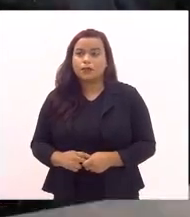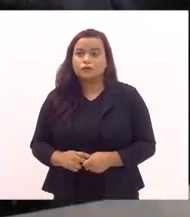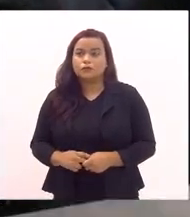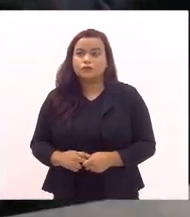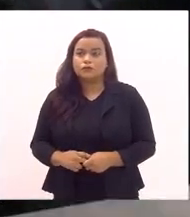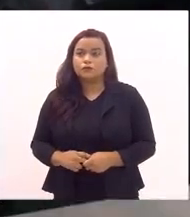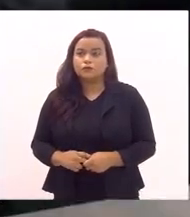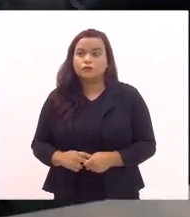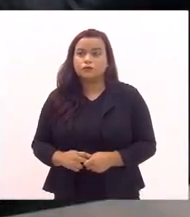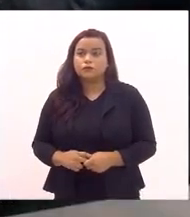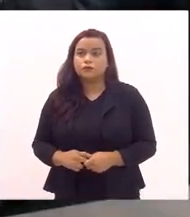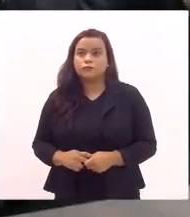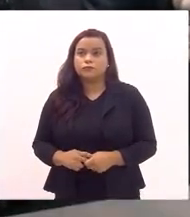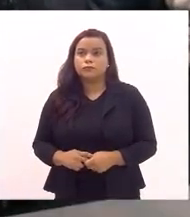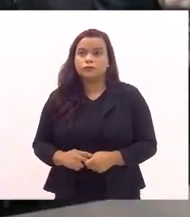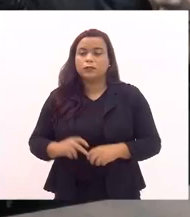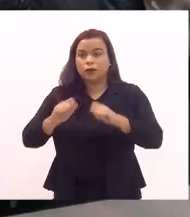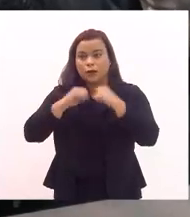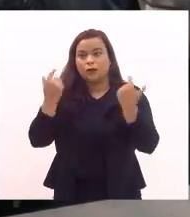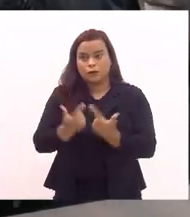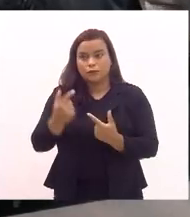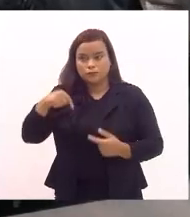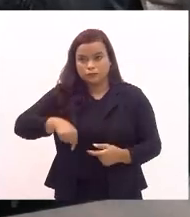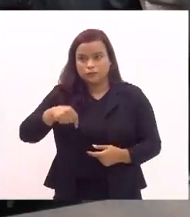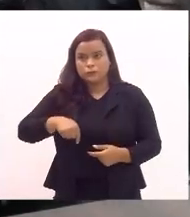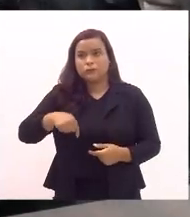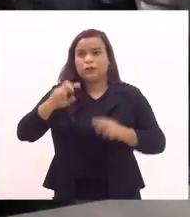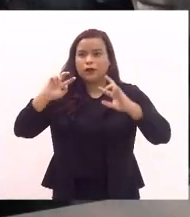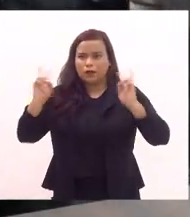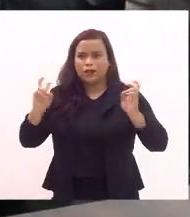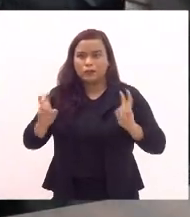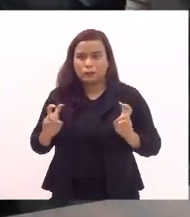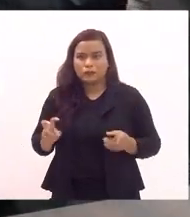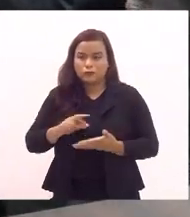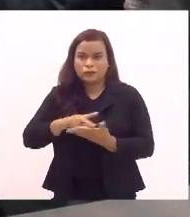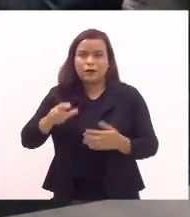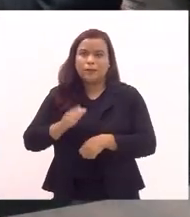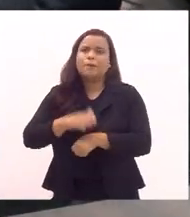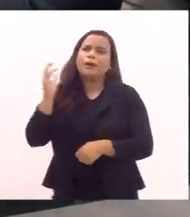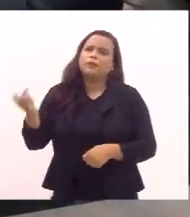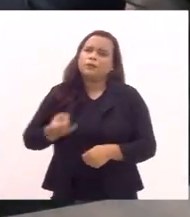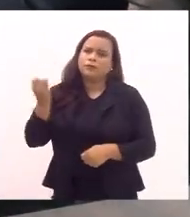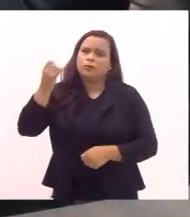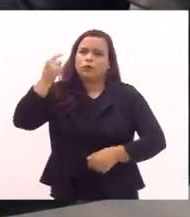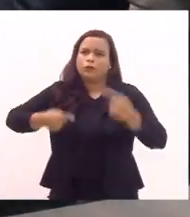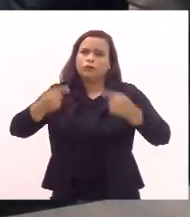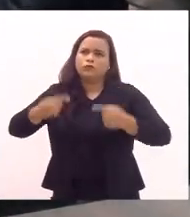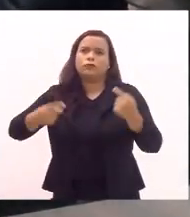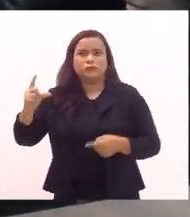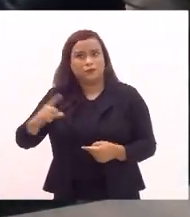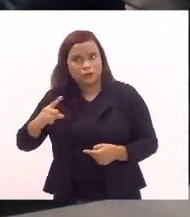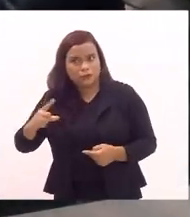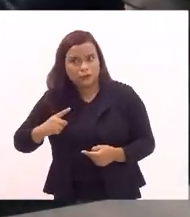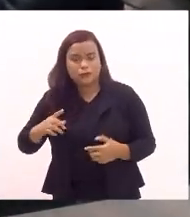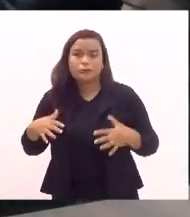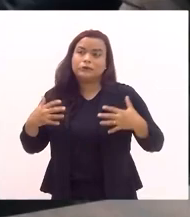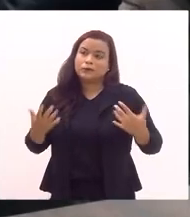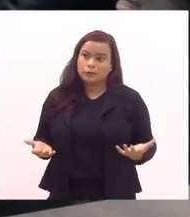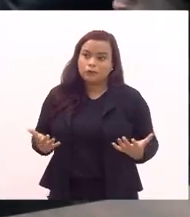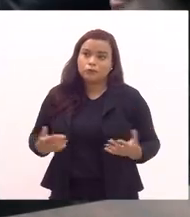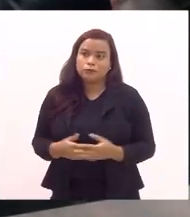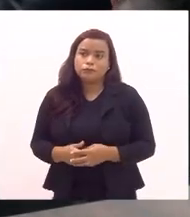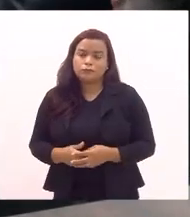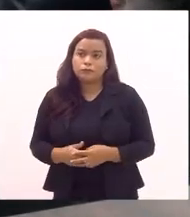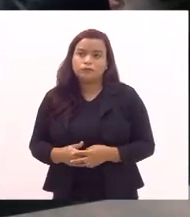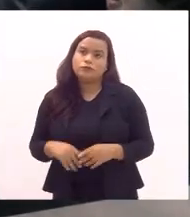Presidente Assembleia Legislativa tem assuntos muito mais relevante para serem discutidos então